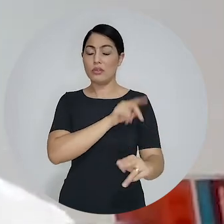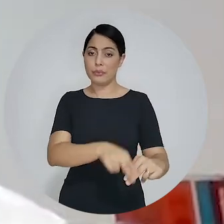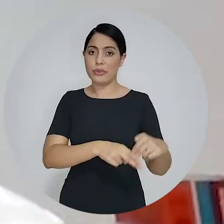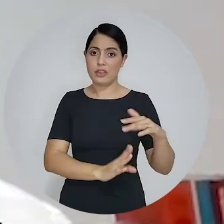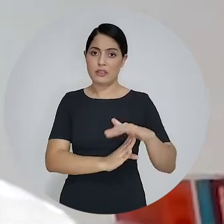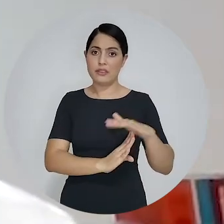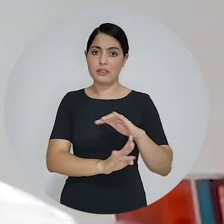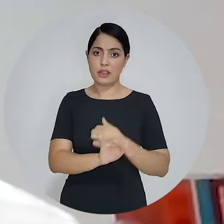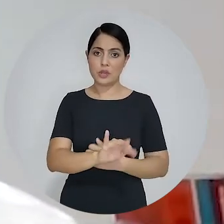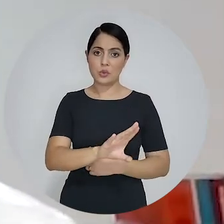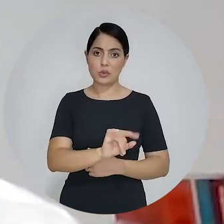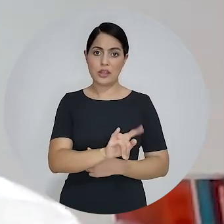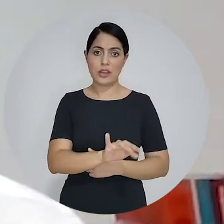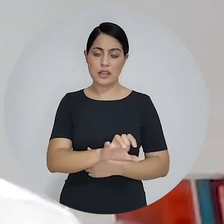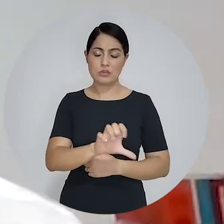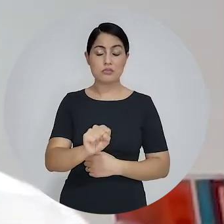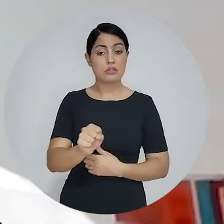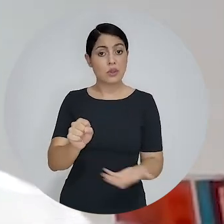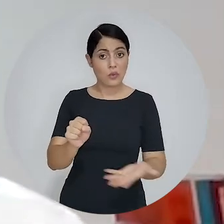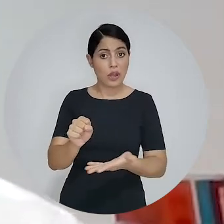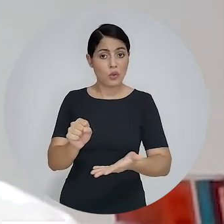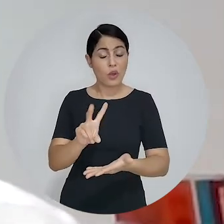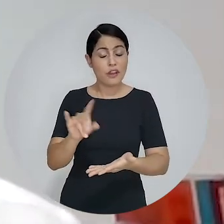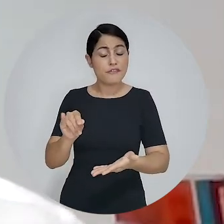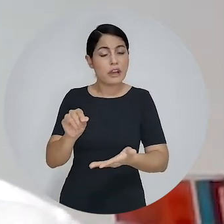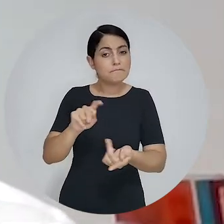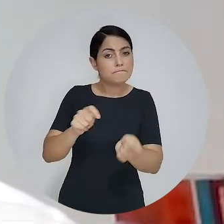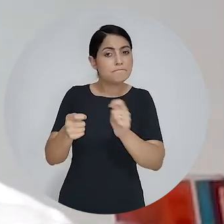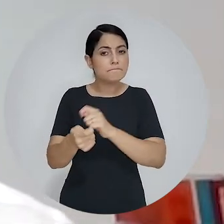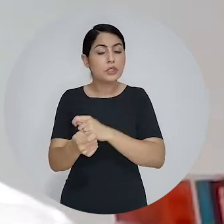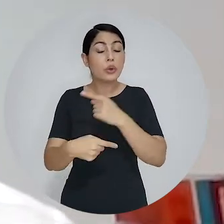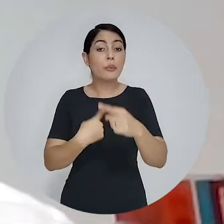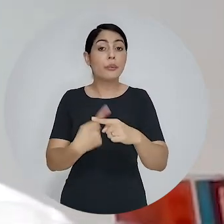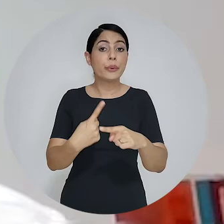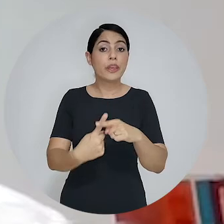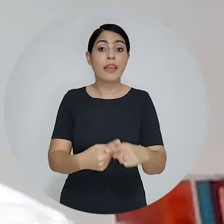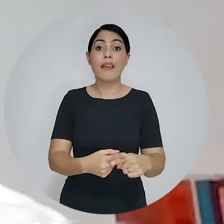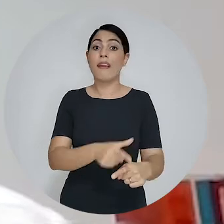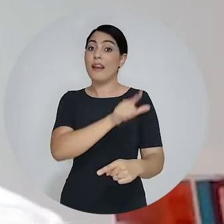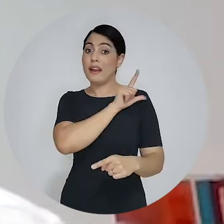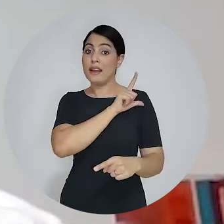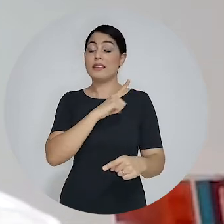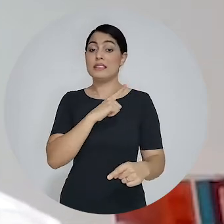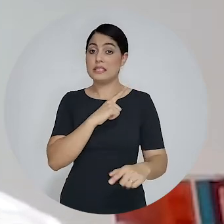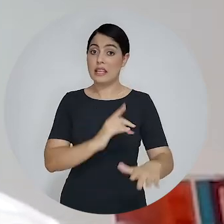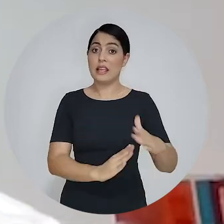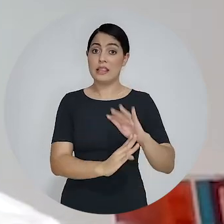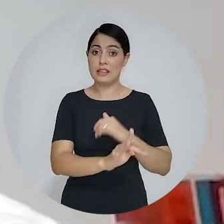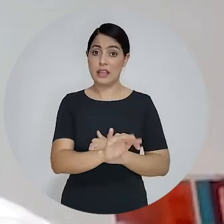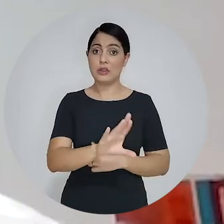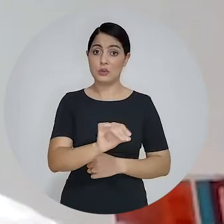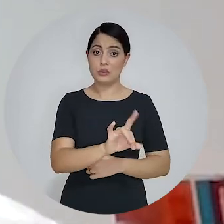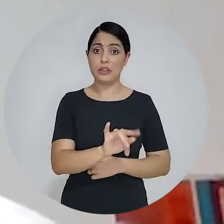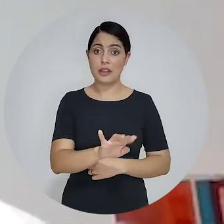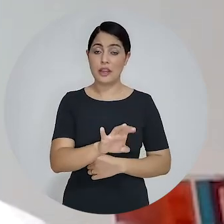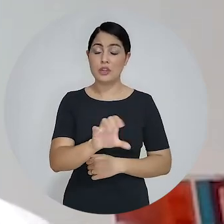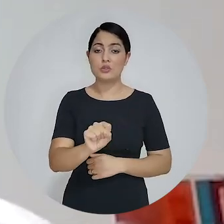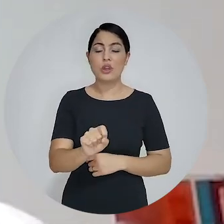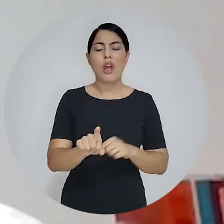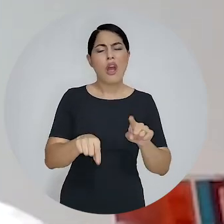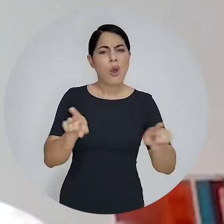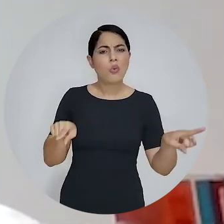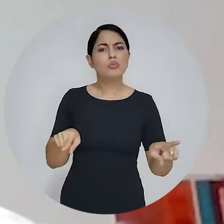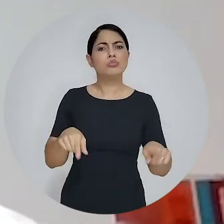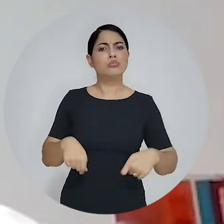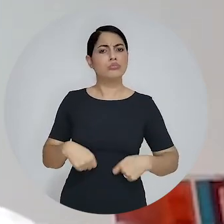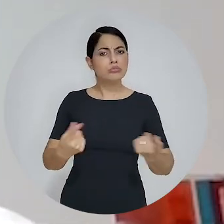constitucional anterior que previu o teto de gastos, né? O teto de gastos foi criado para regular despesas discricionárias,